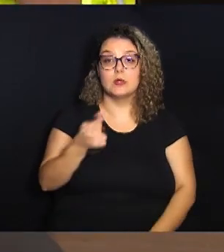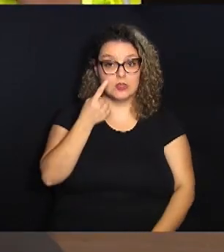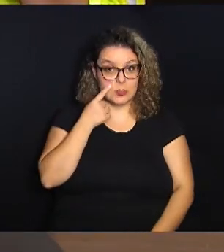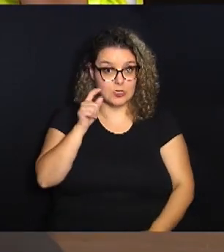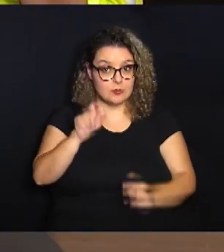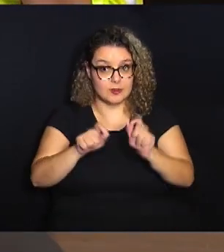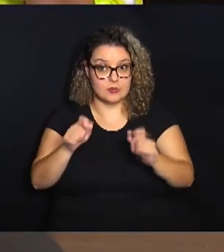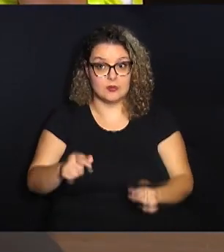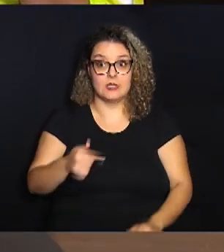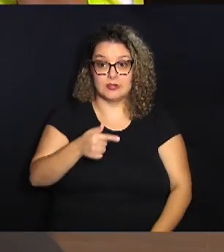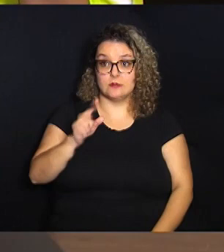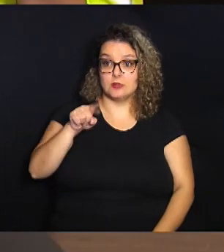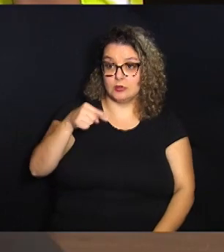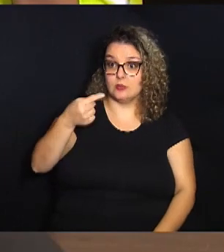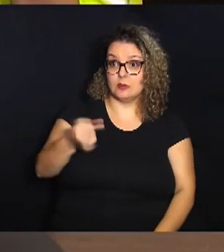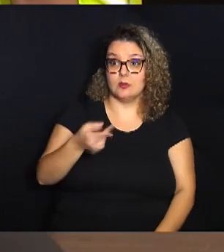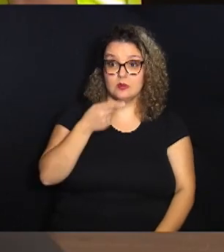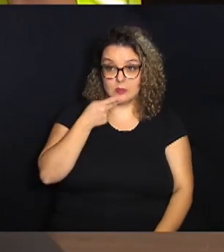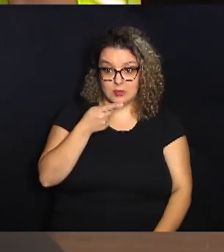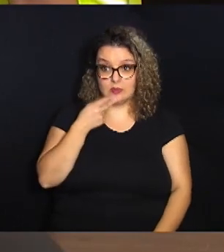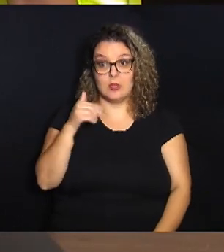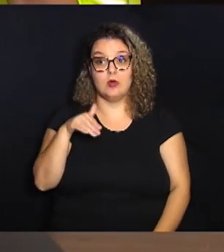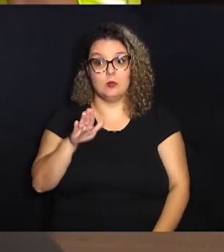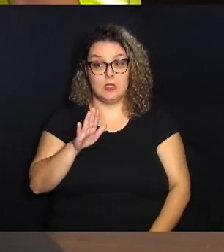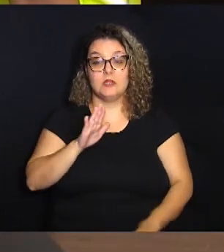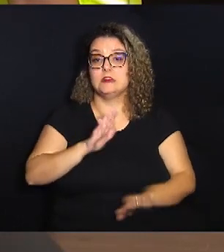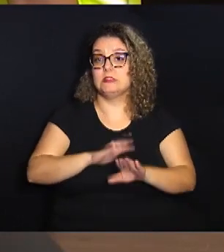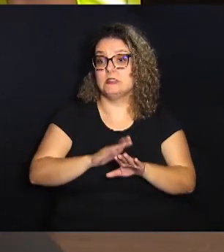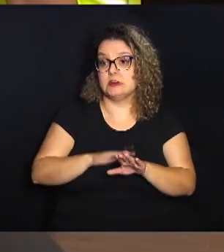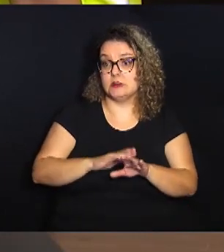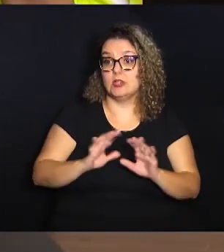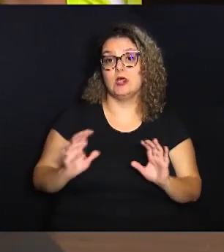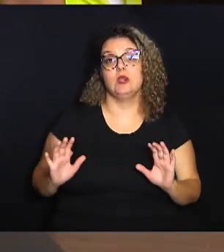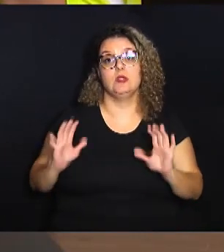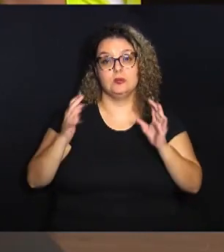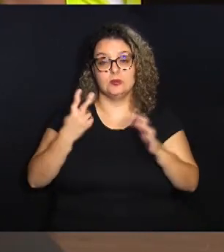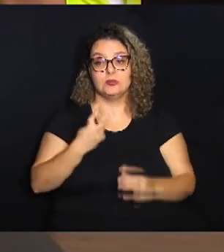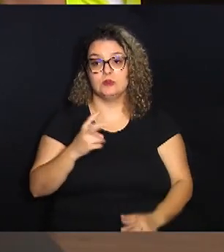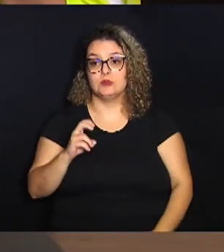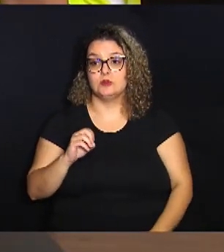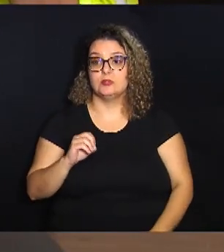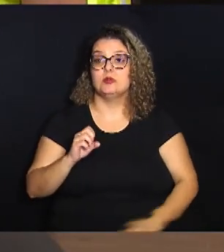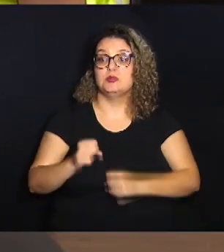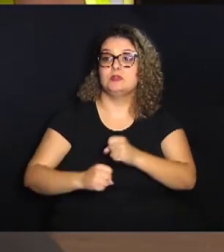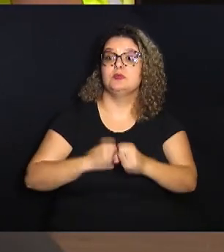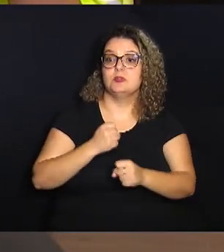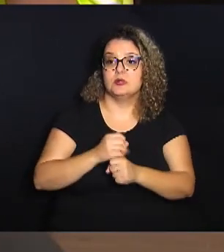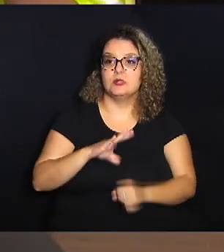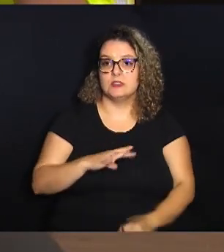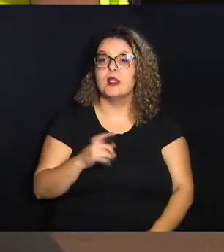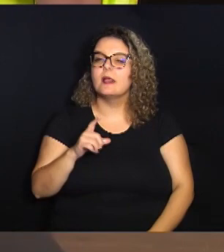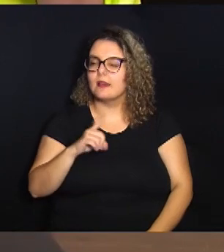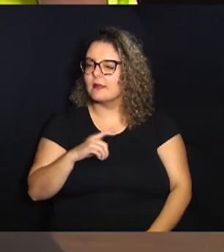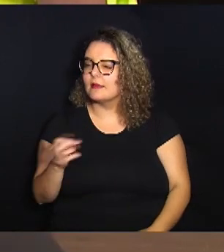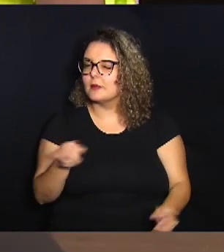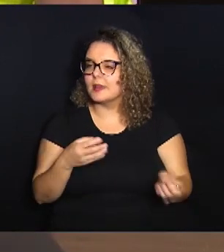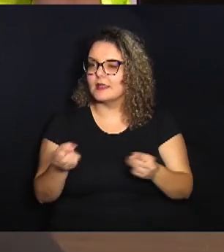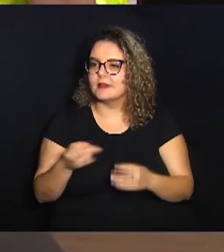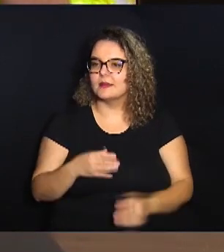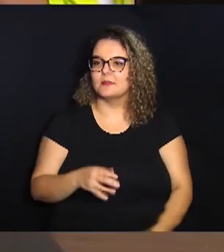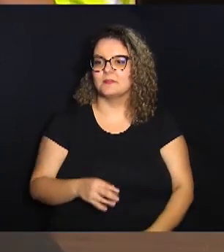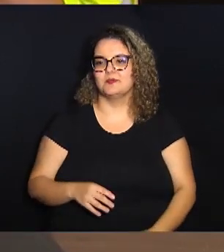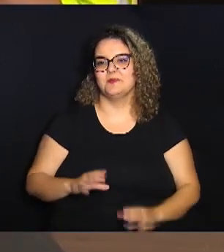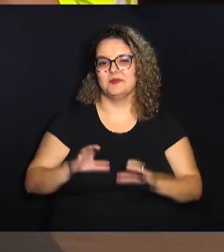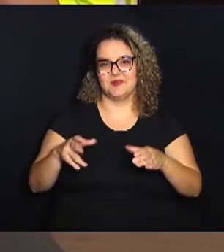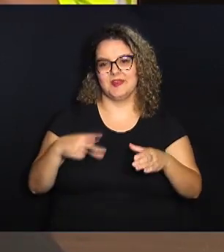gente, semana que vem a gente vai falar mais dessas atividades em comemoração aos 250 anos de Campinas e tem uma novidade.